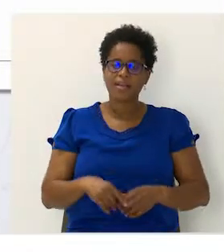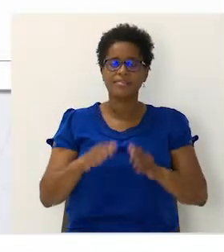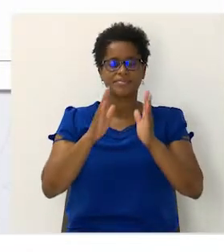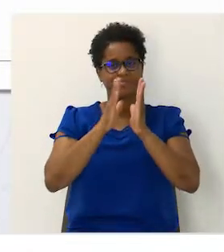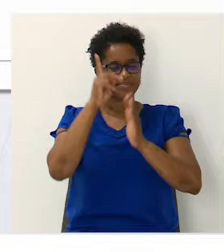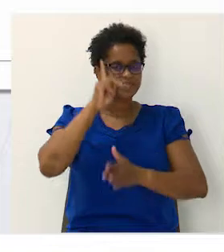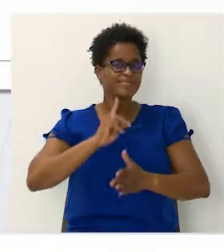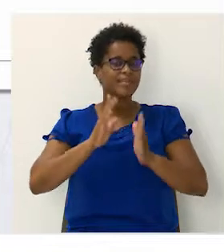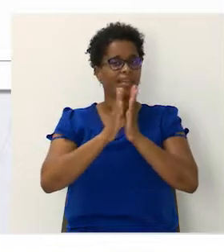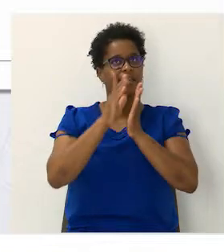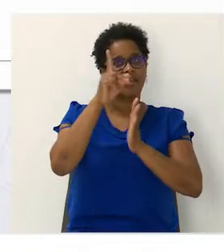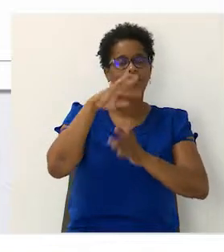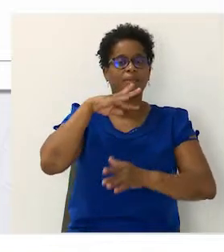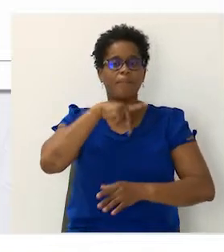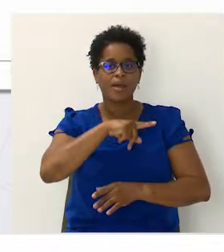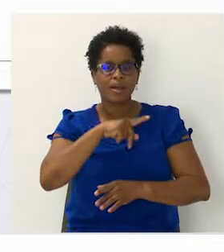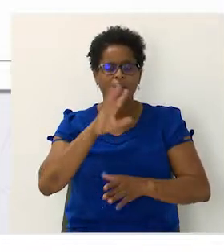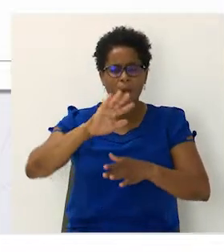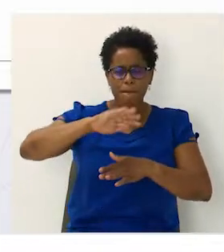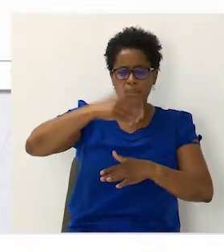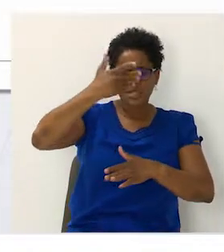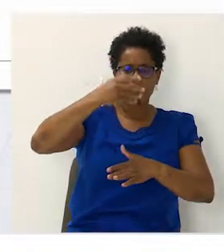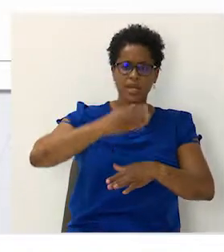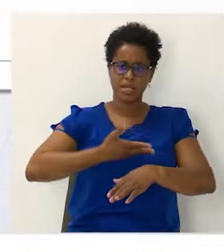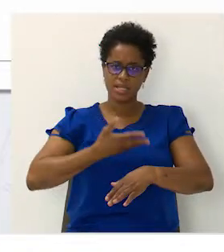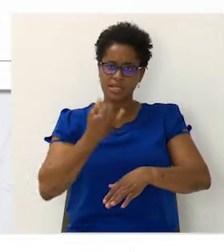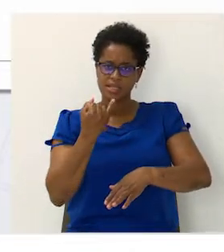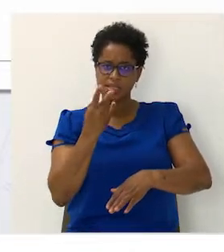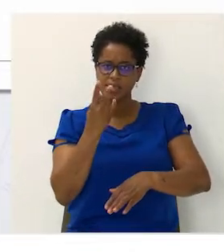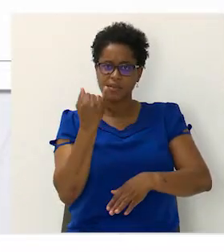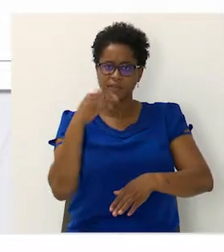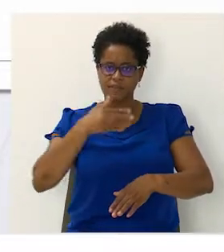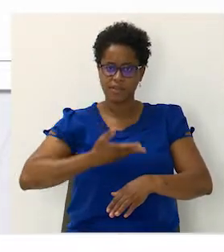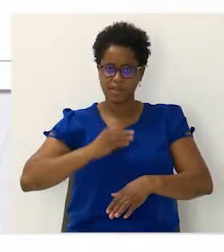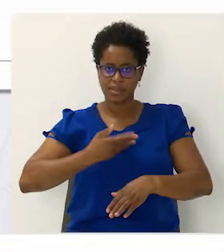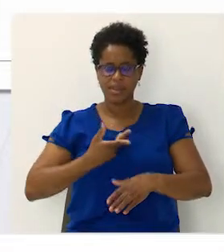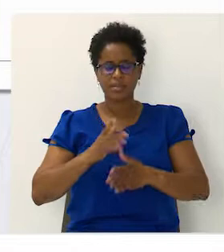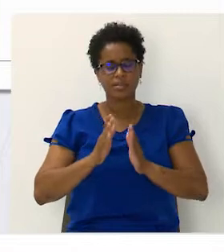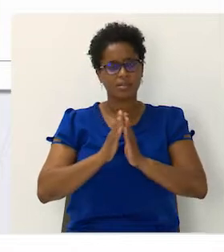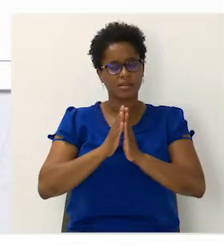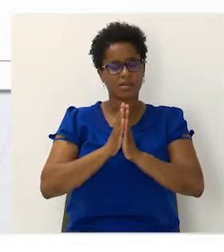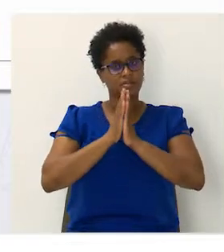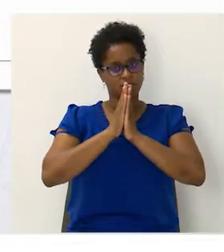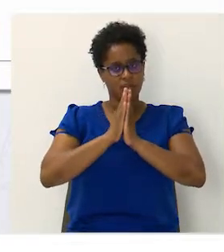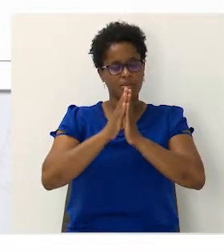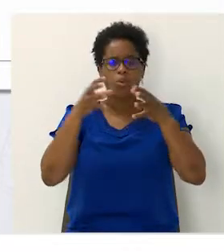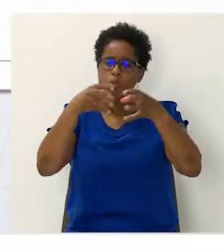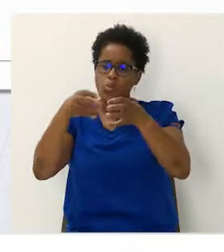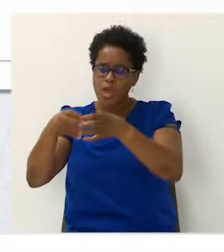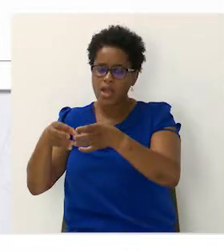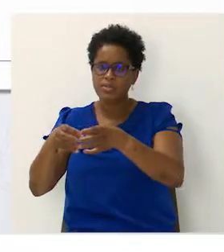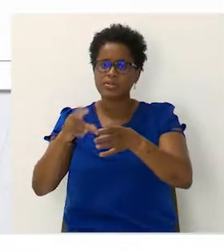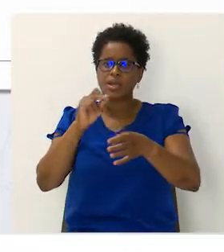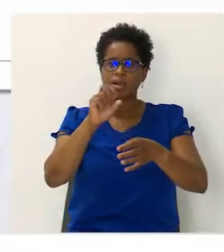mãe, era a principal divindade adorada pelas comunidades agrárias.